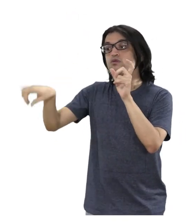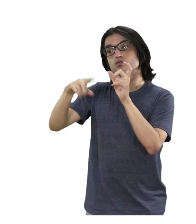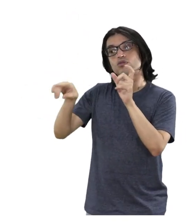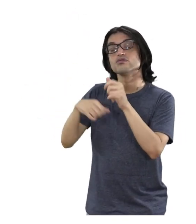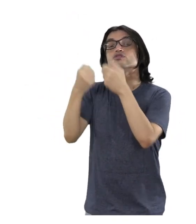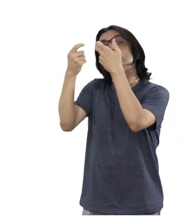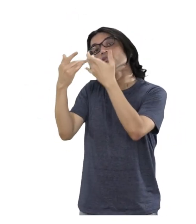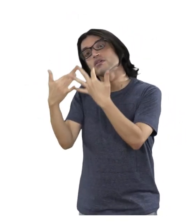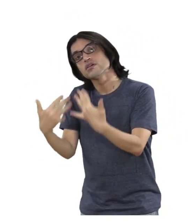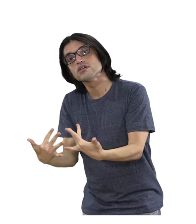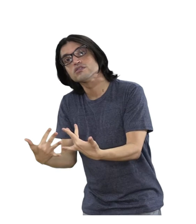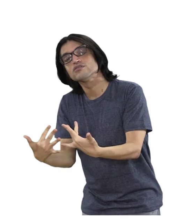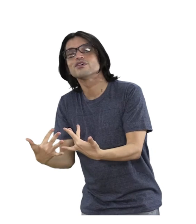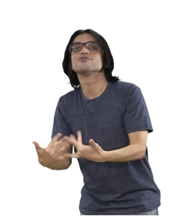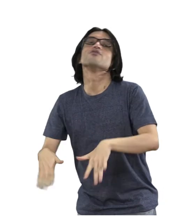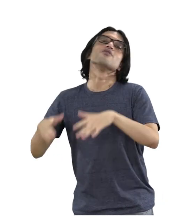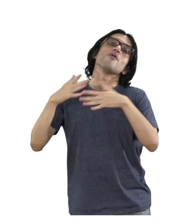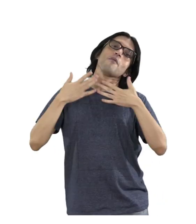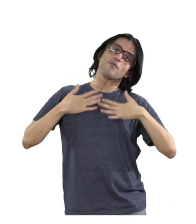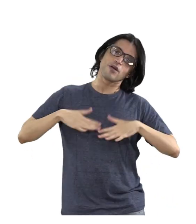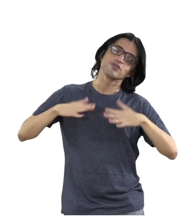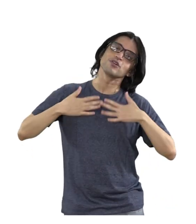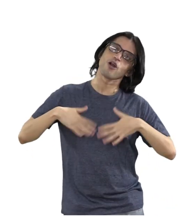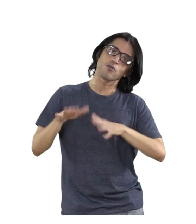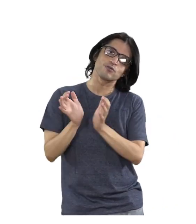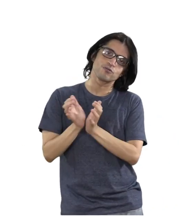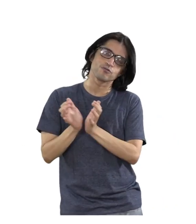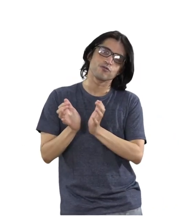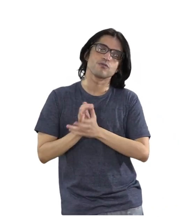Explicativa, que é o mais calmo da turma.